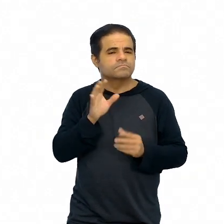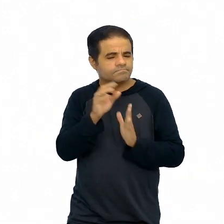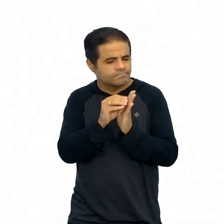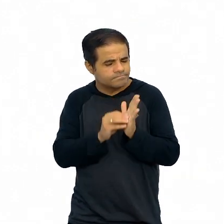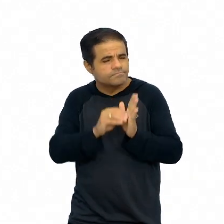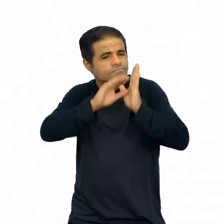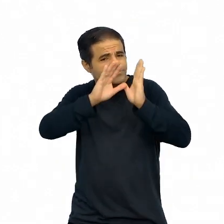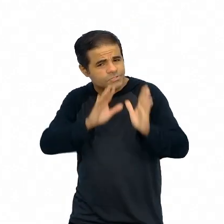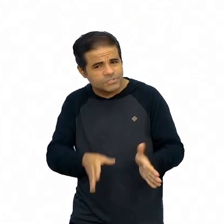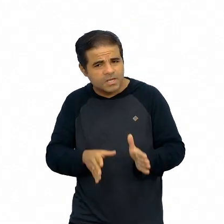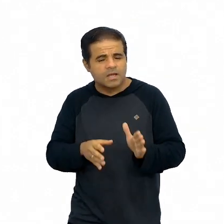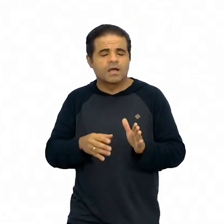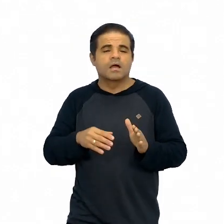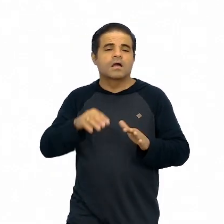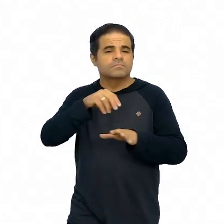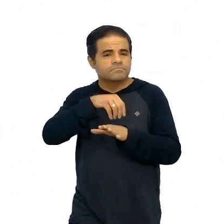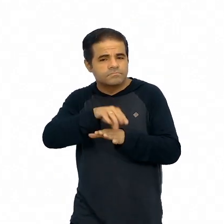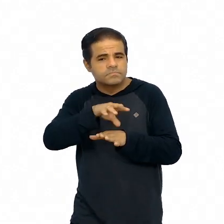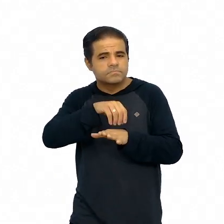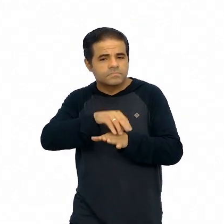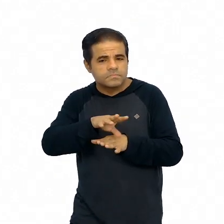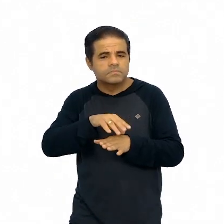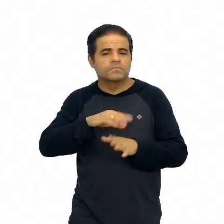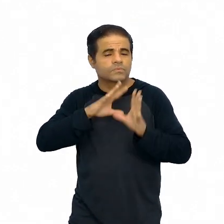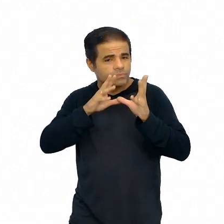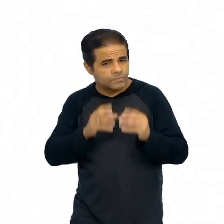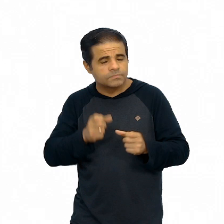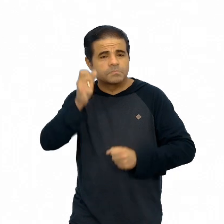já falou aqui da importância do